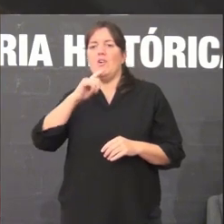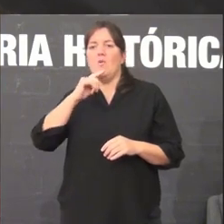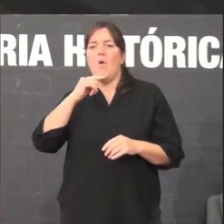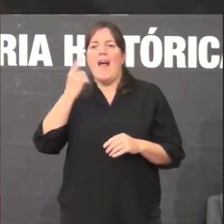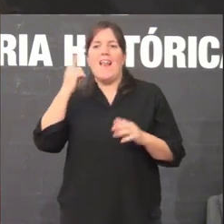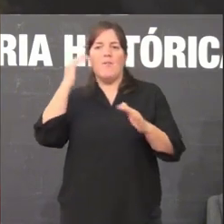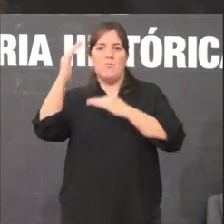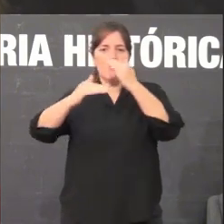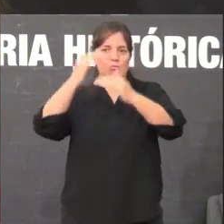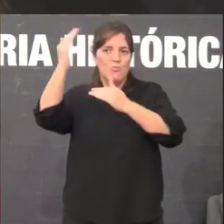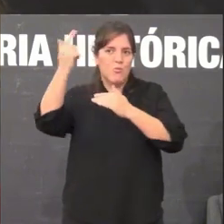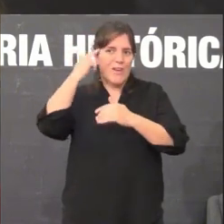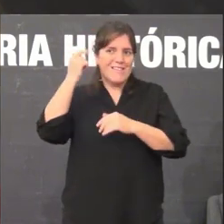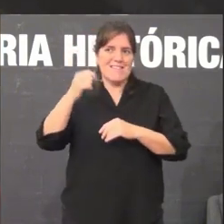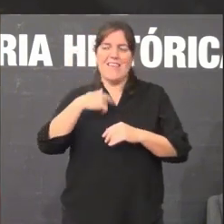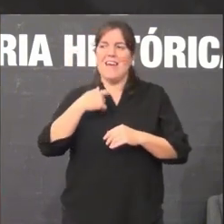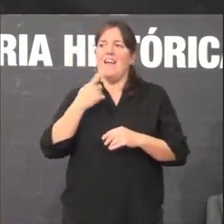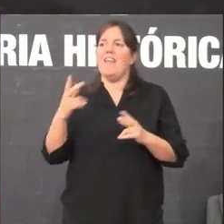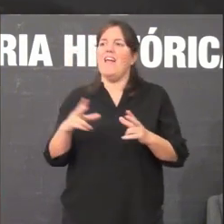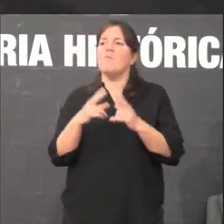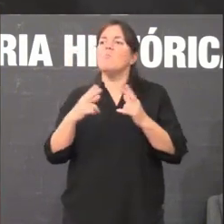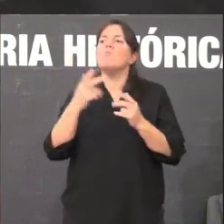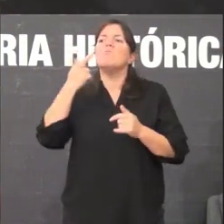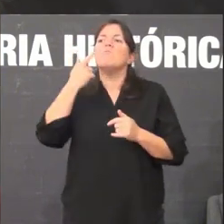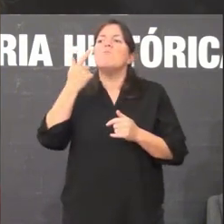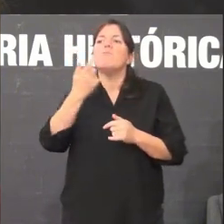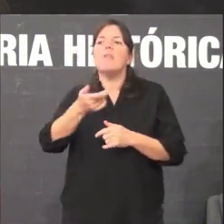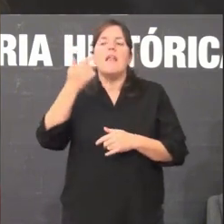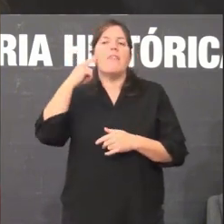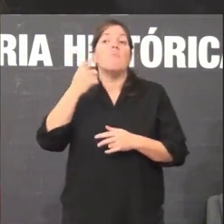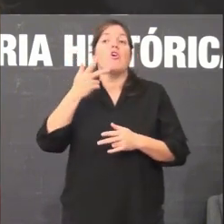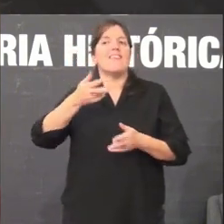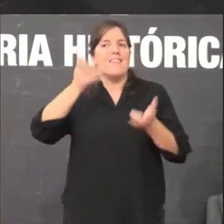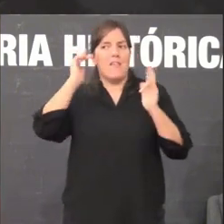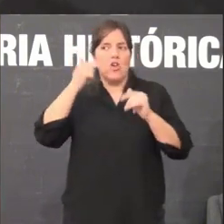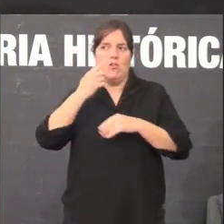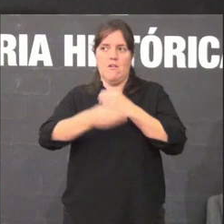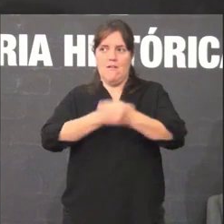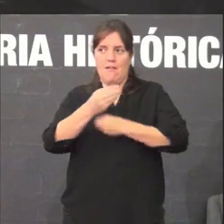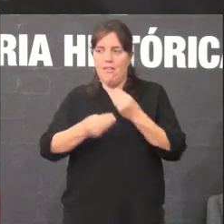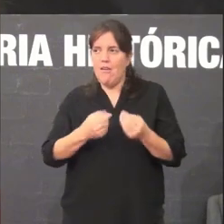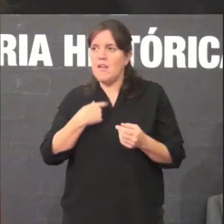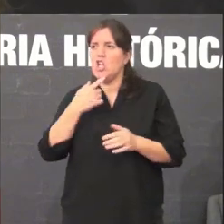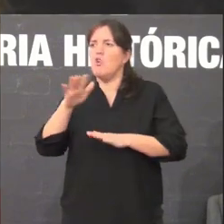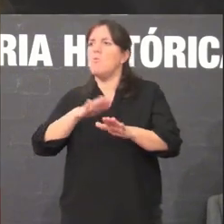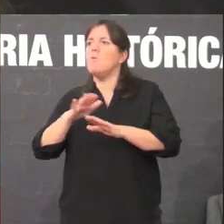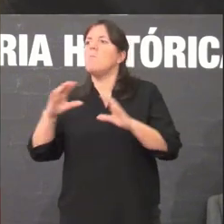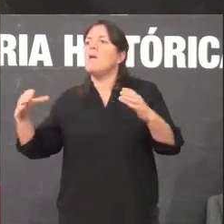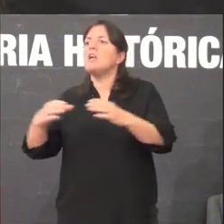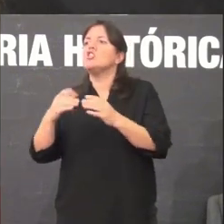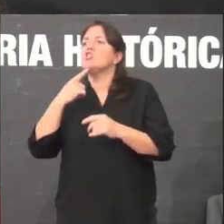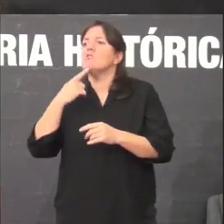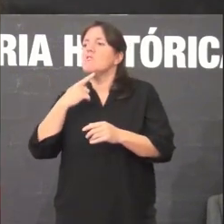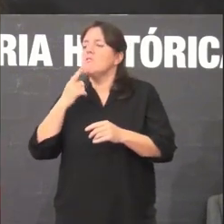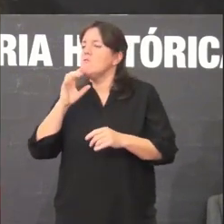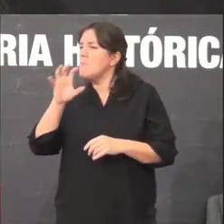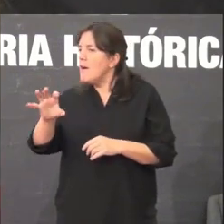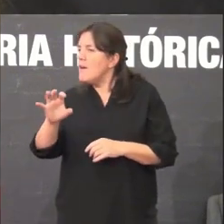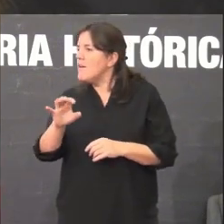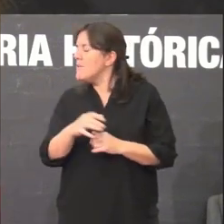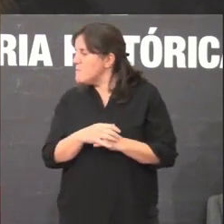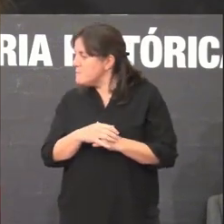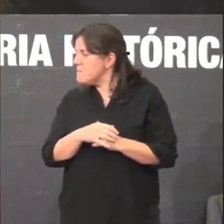normalização democrática, da democratização que era preciso fazer, em nome do desenvolvimento do país, em nome